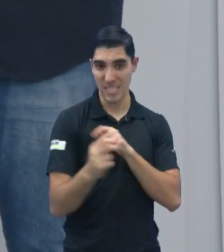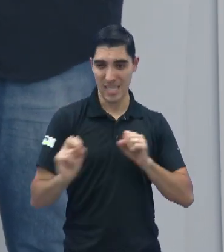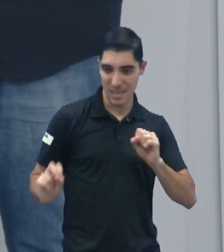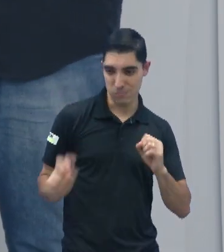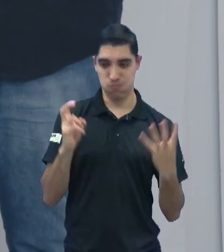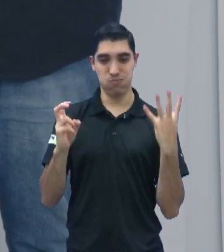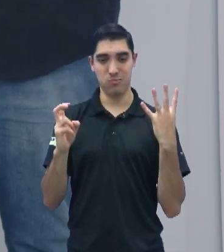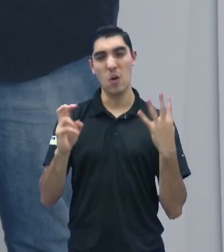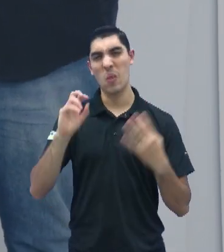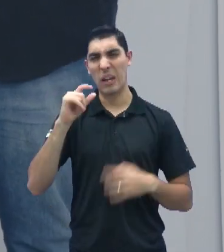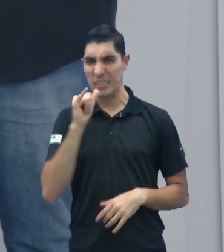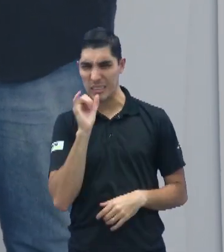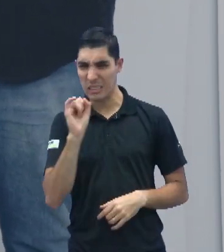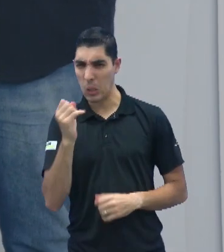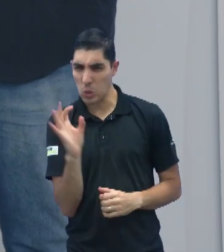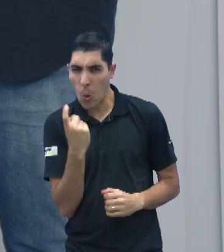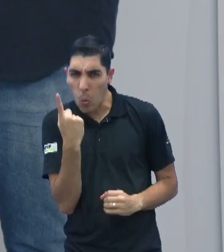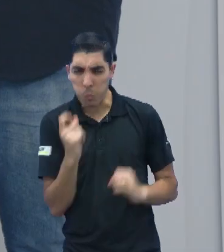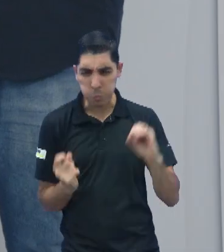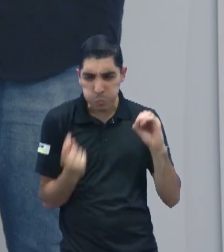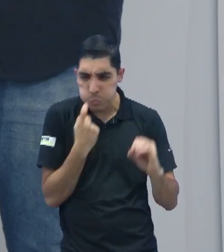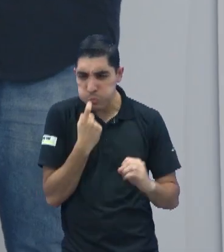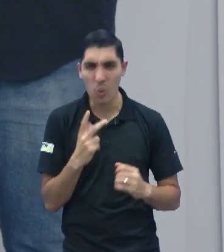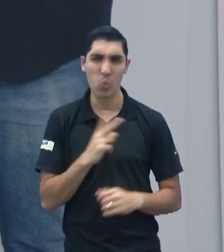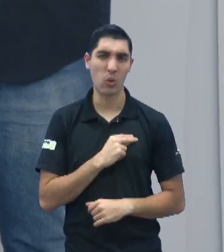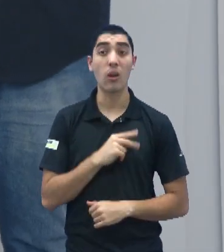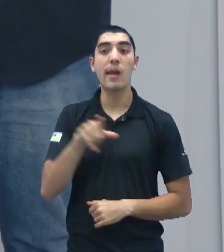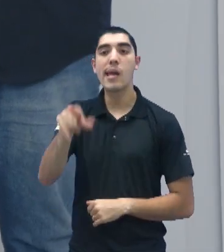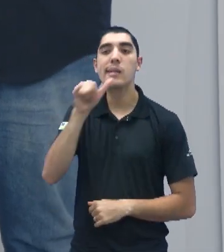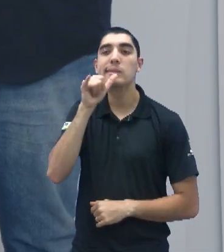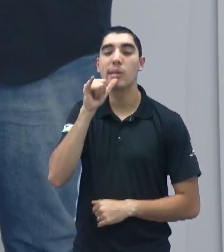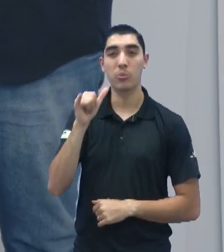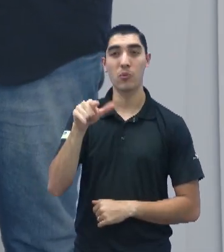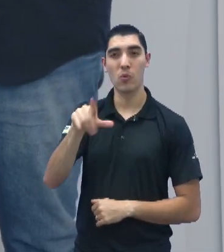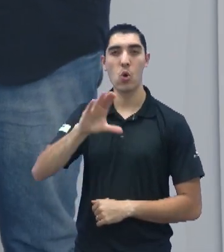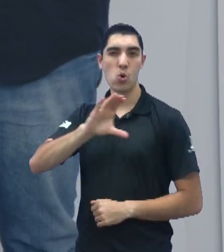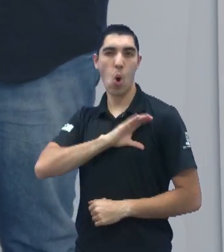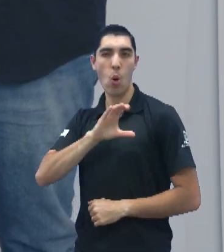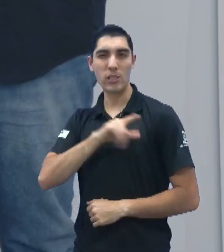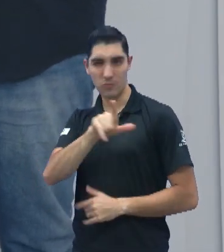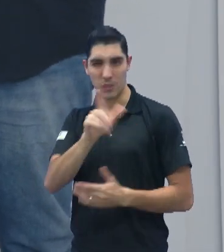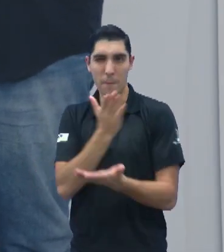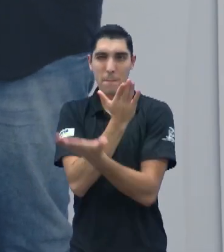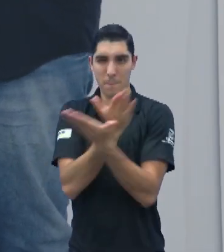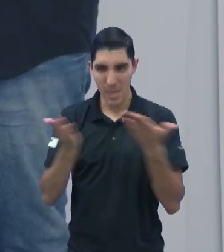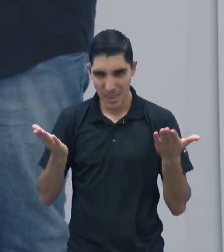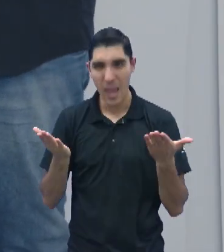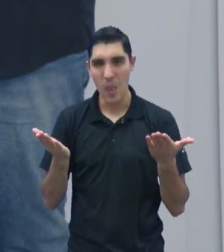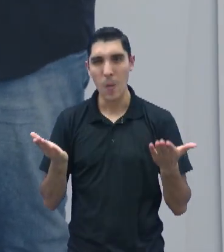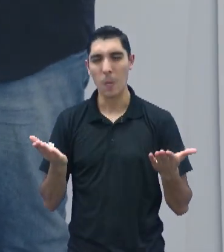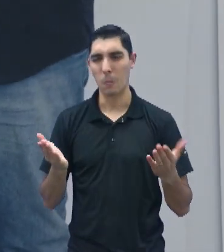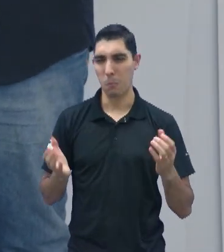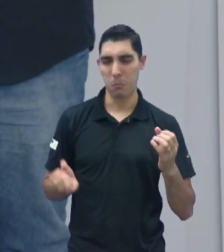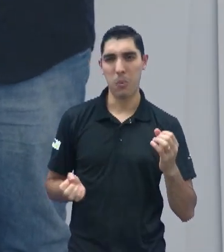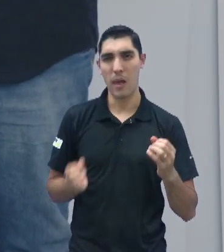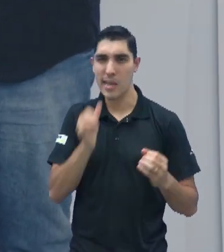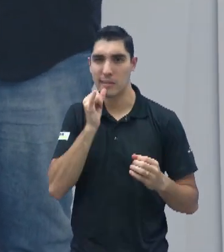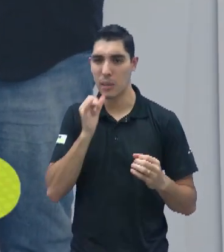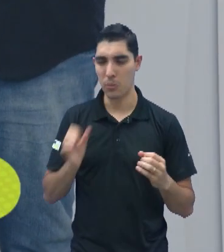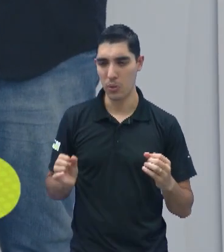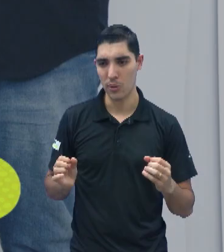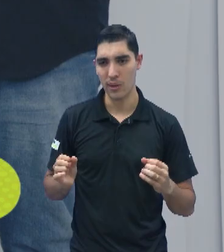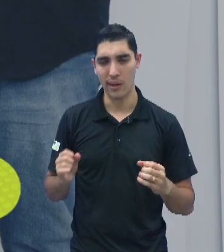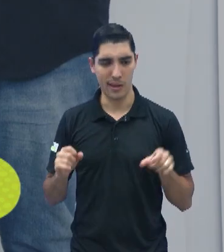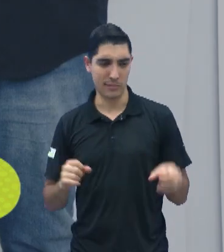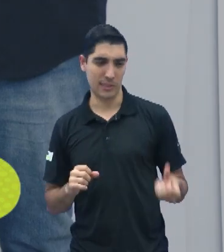assim, né? E você teve exemplos, né? Corinthians veio aqui, vocês tomaram uma goleada do Corinthians, só que aí todo mundo achou, né? Pô, perdeu de 6-0 aqui no